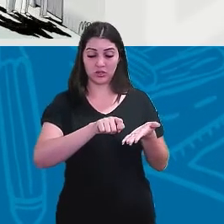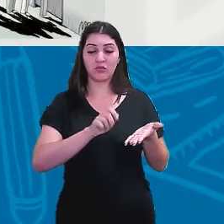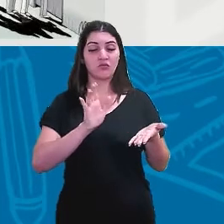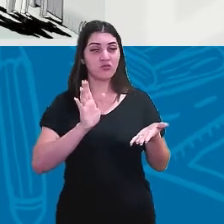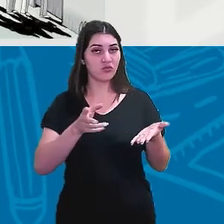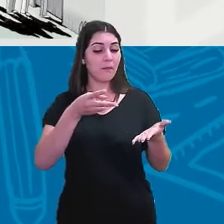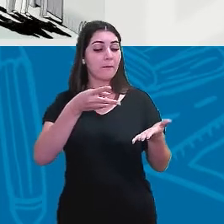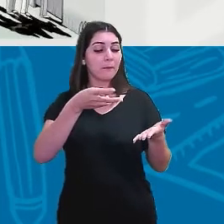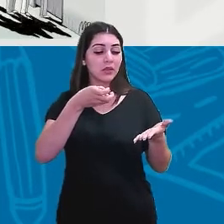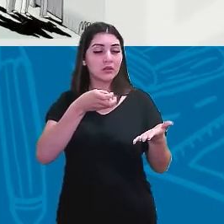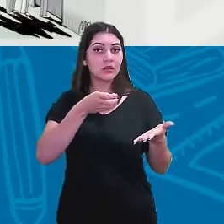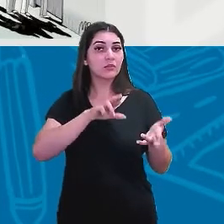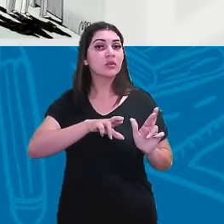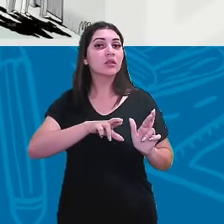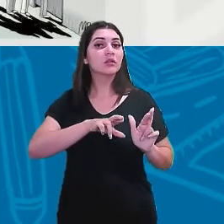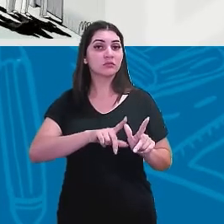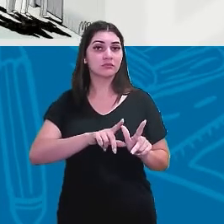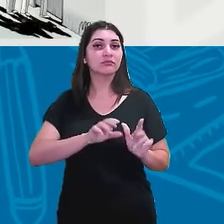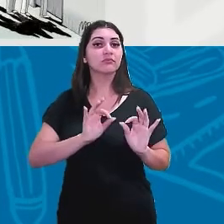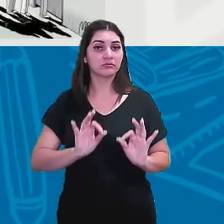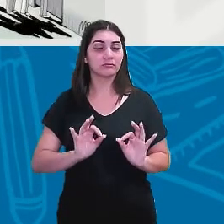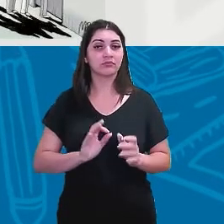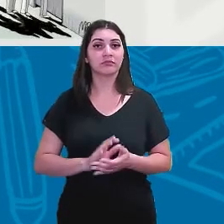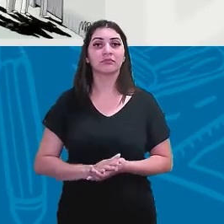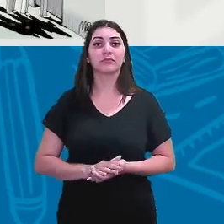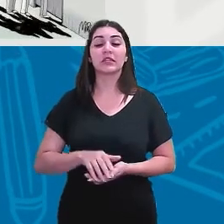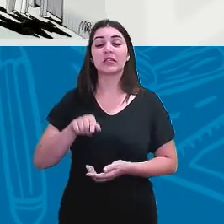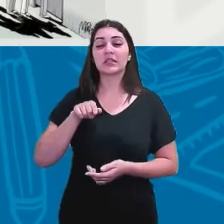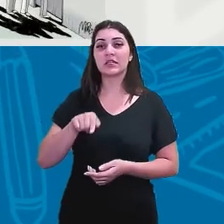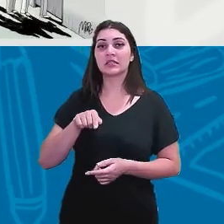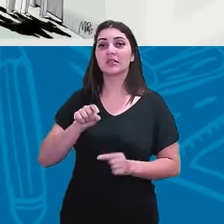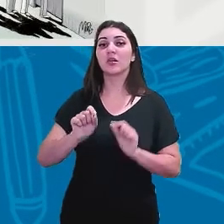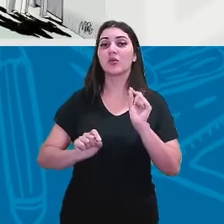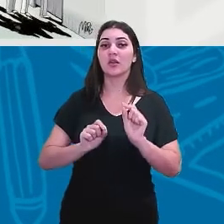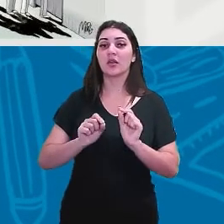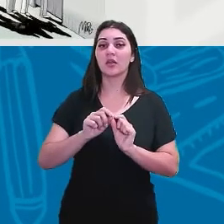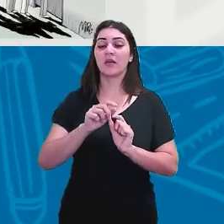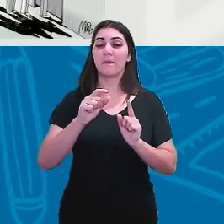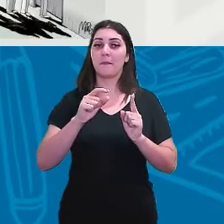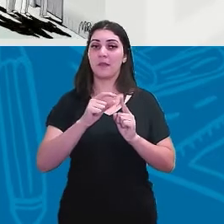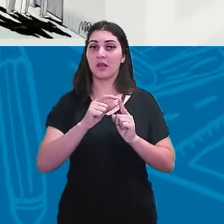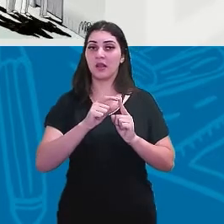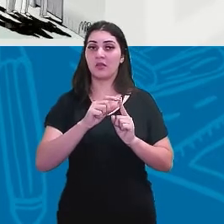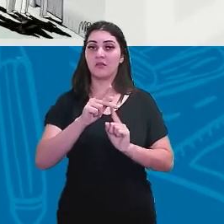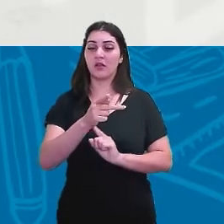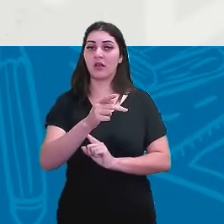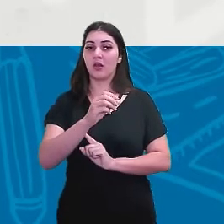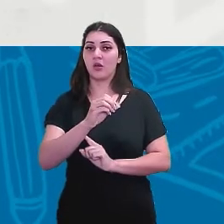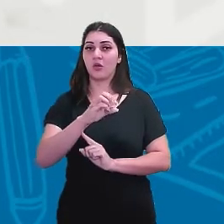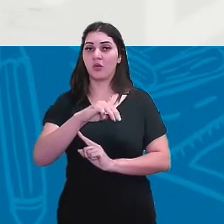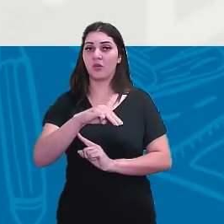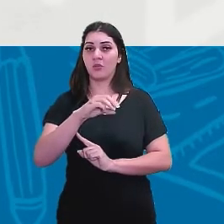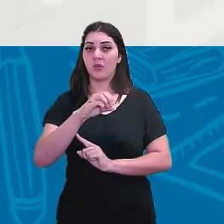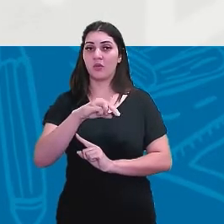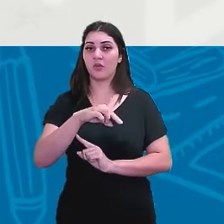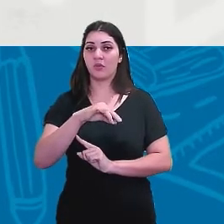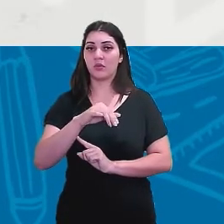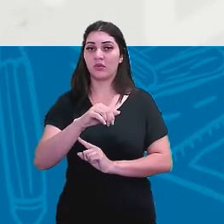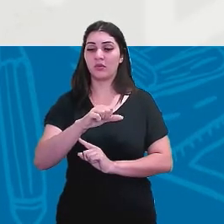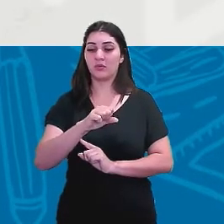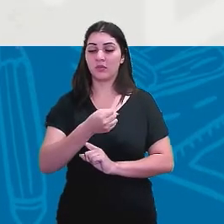vão perceber a diferença, tá bom? Isso são chamadas de palavras homônimas.